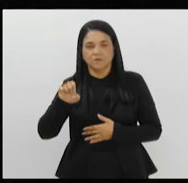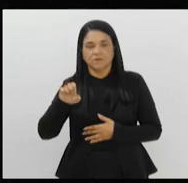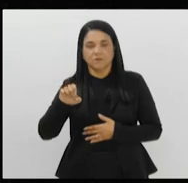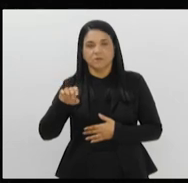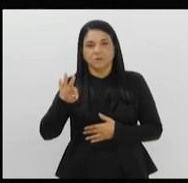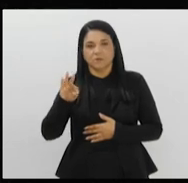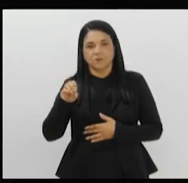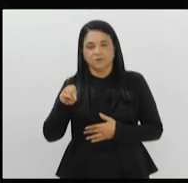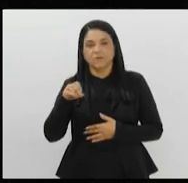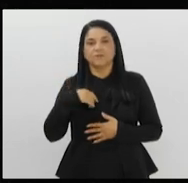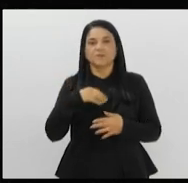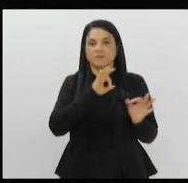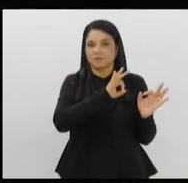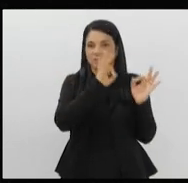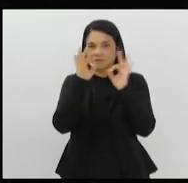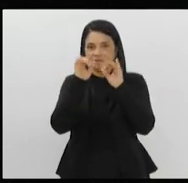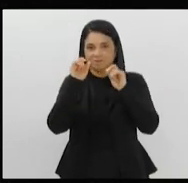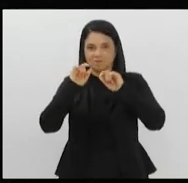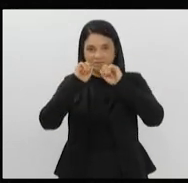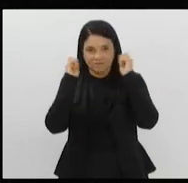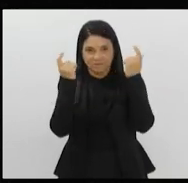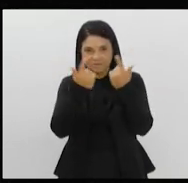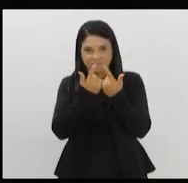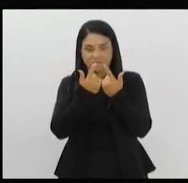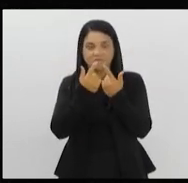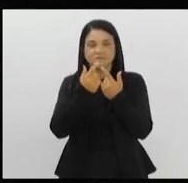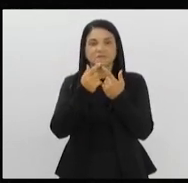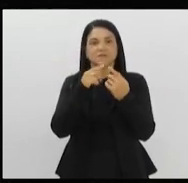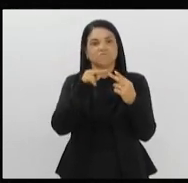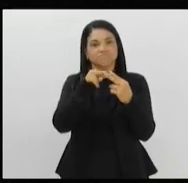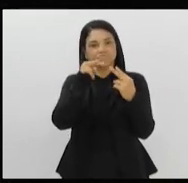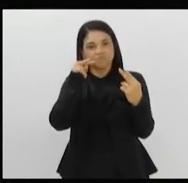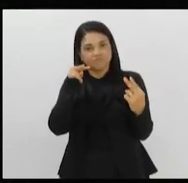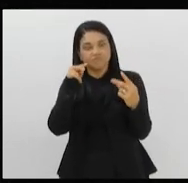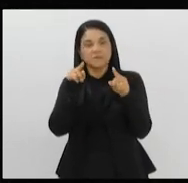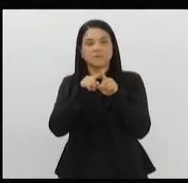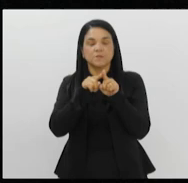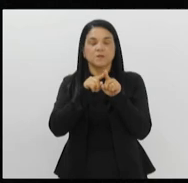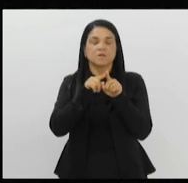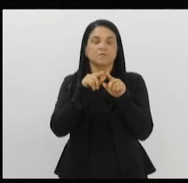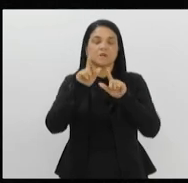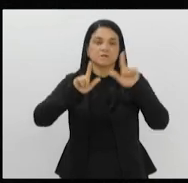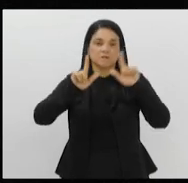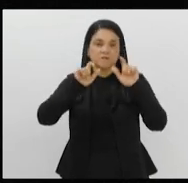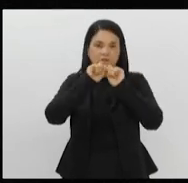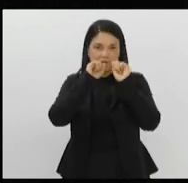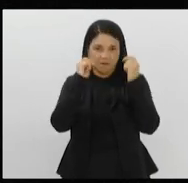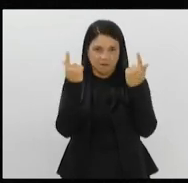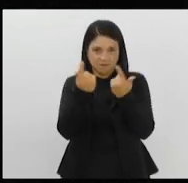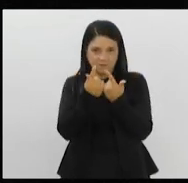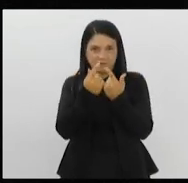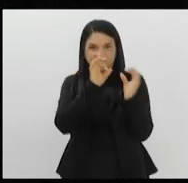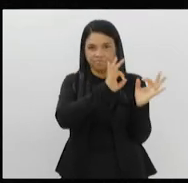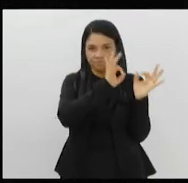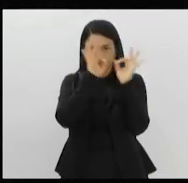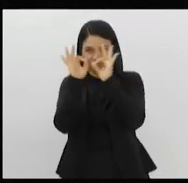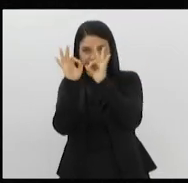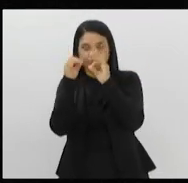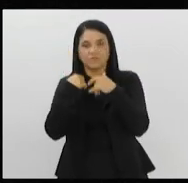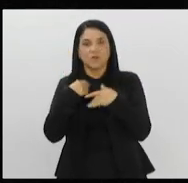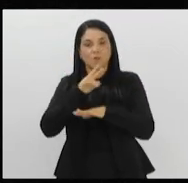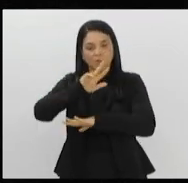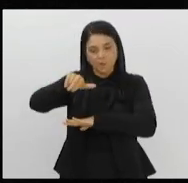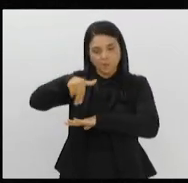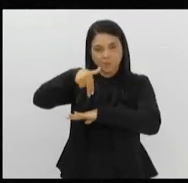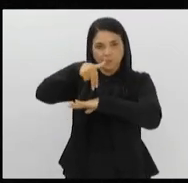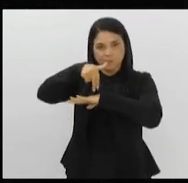que nos assistem de forma remota, a todos aqueles que nos assistem pela TV Alerj. Eu venho hoje a essa